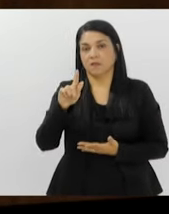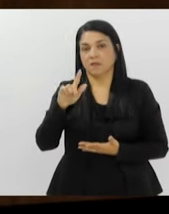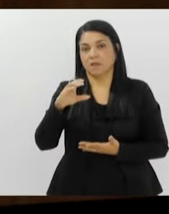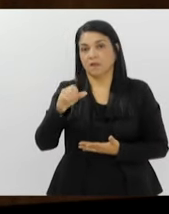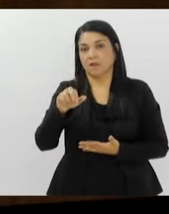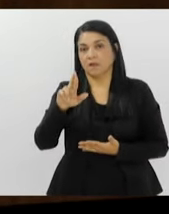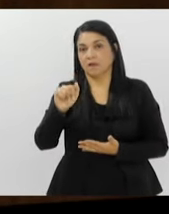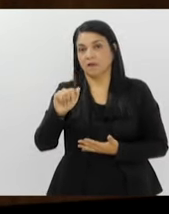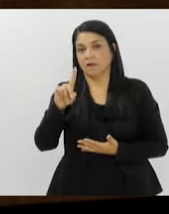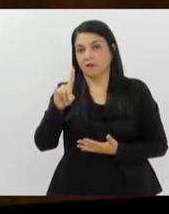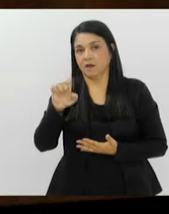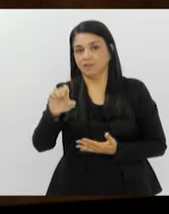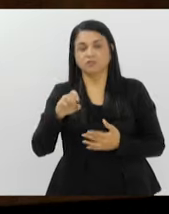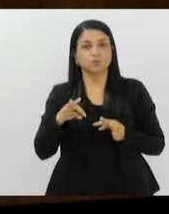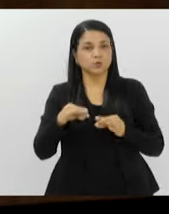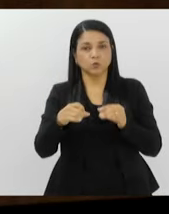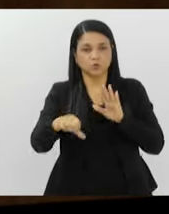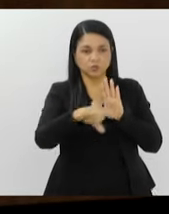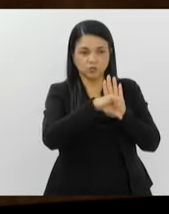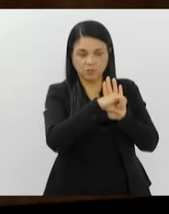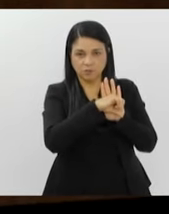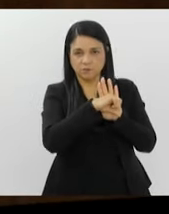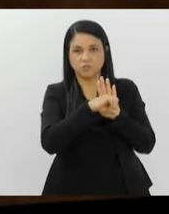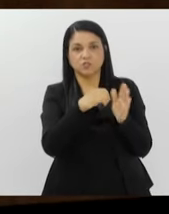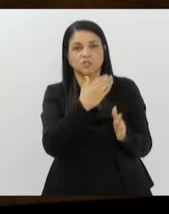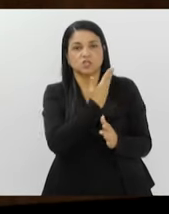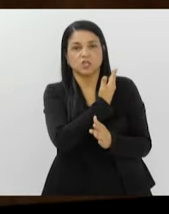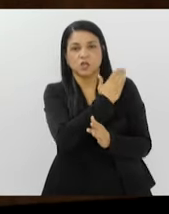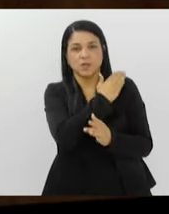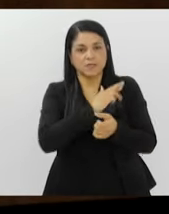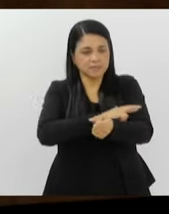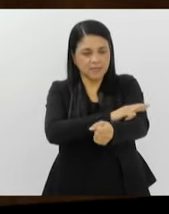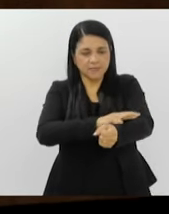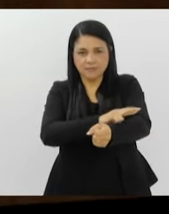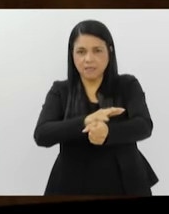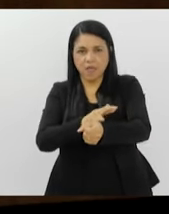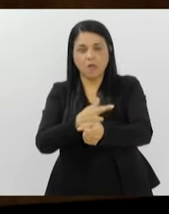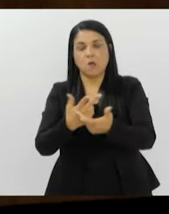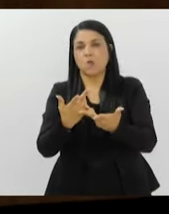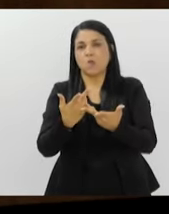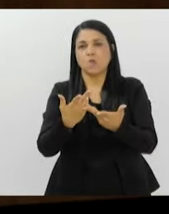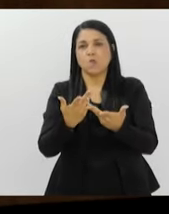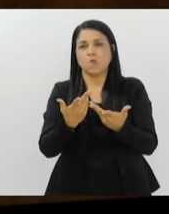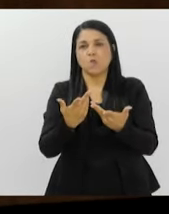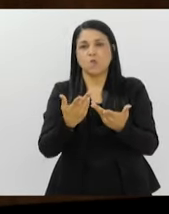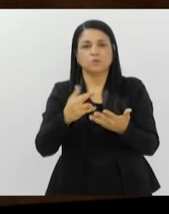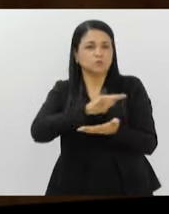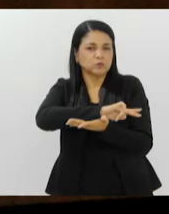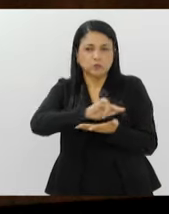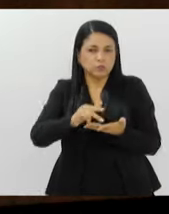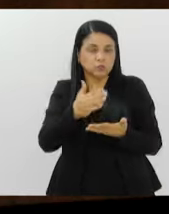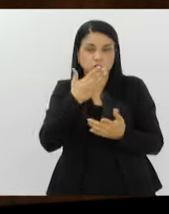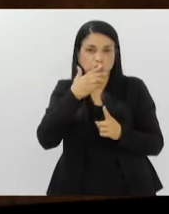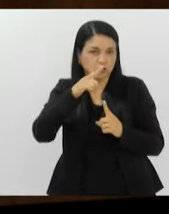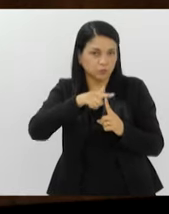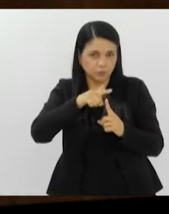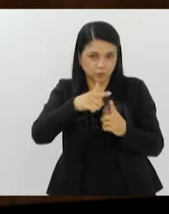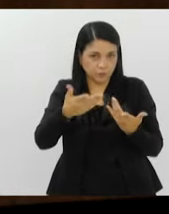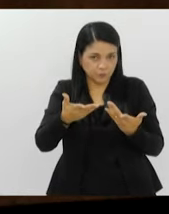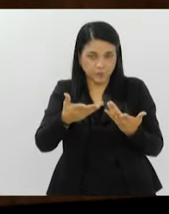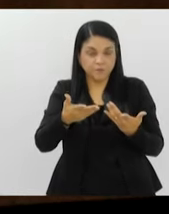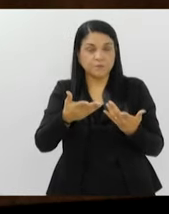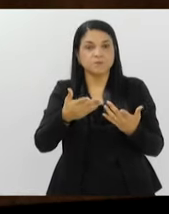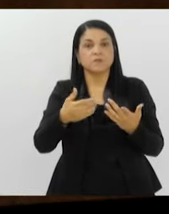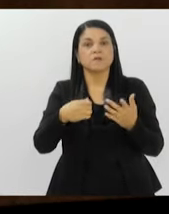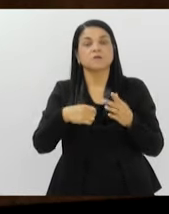crimes de intolerância raciais e enfim todos eles que envolvem qualquer tipo de diversidade então entendemos que